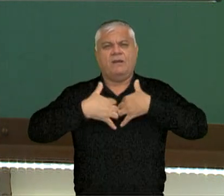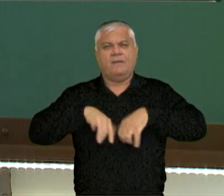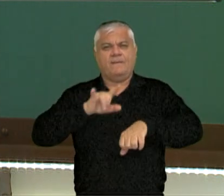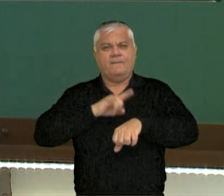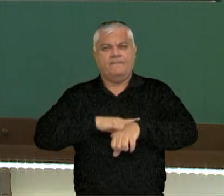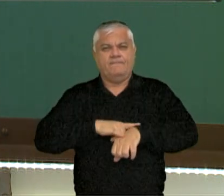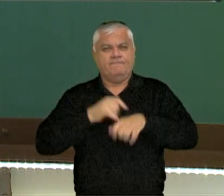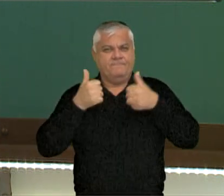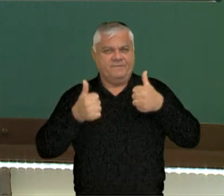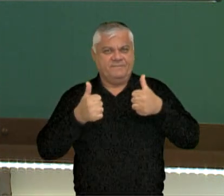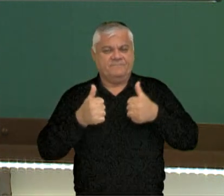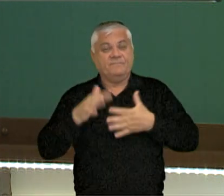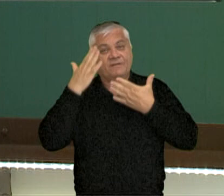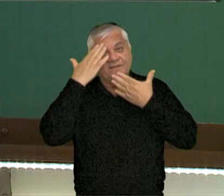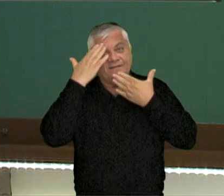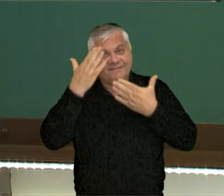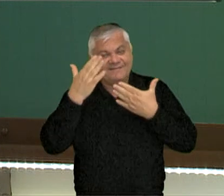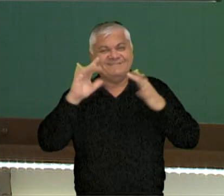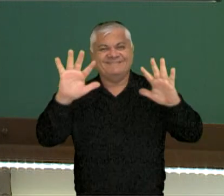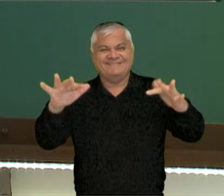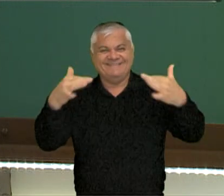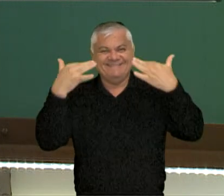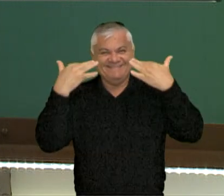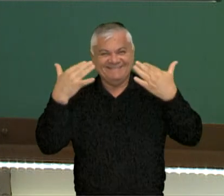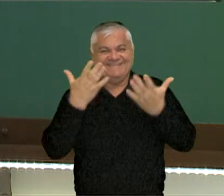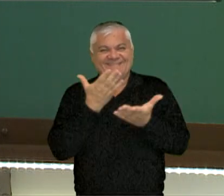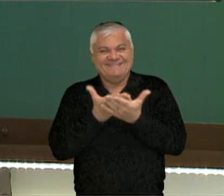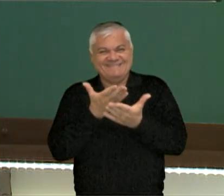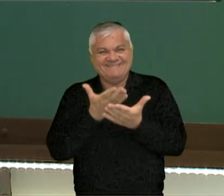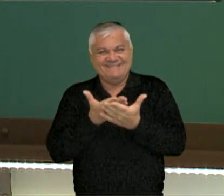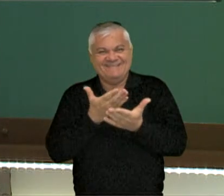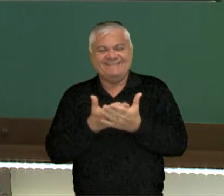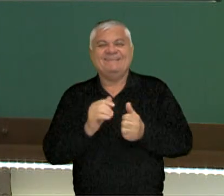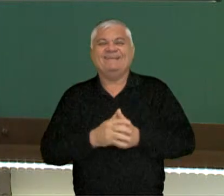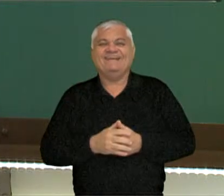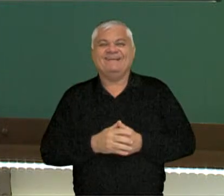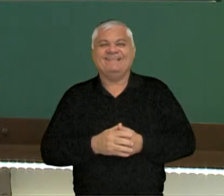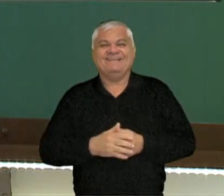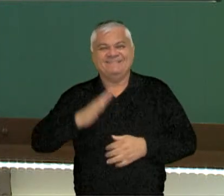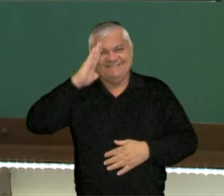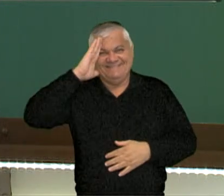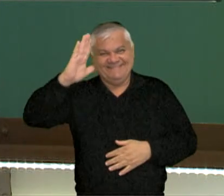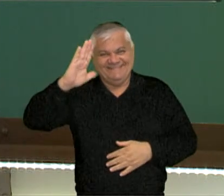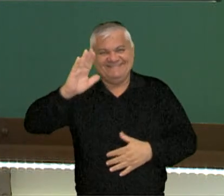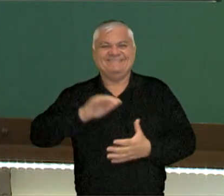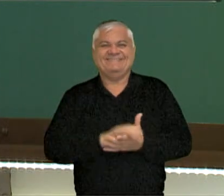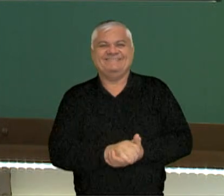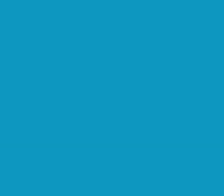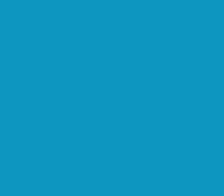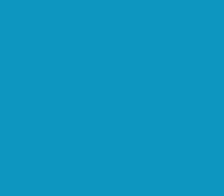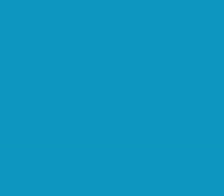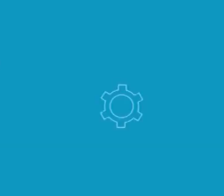urinário. Eu agradeço a sua atenção nesta aula e até mais!